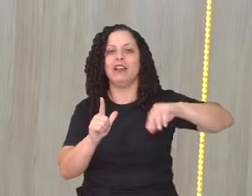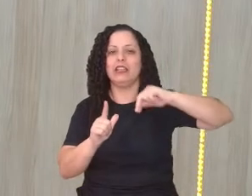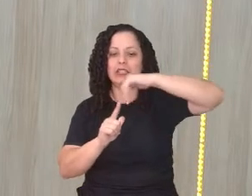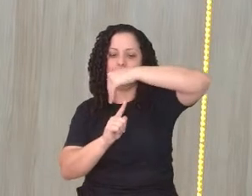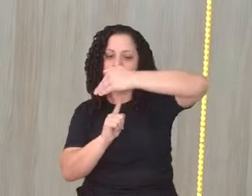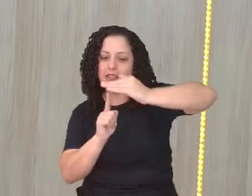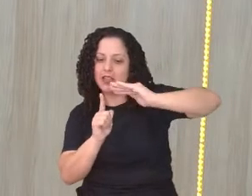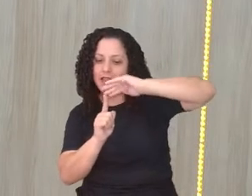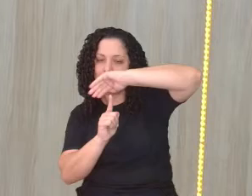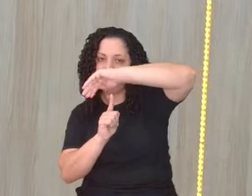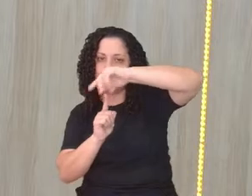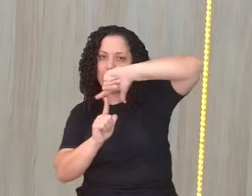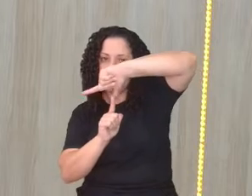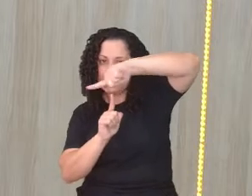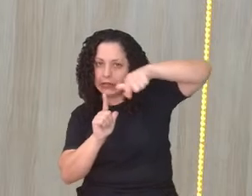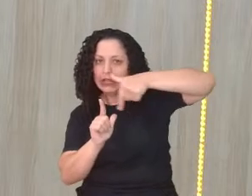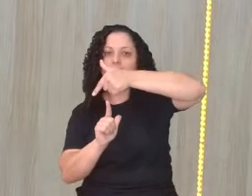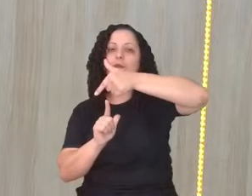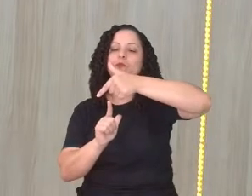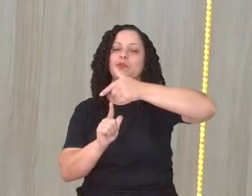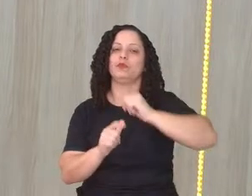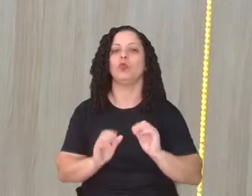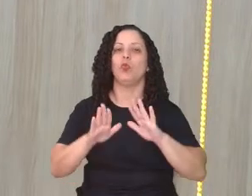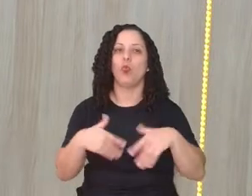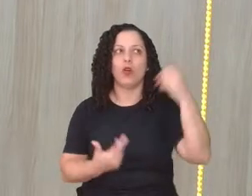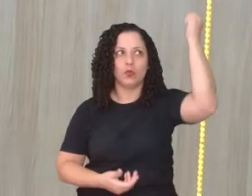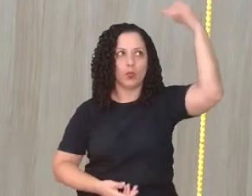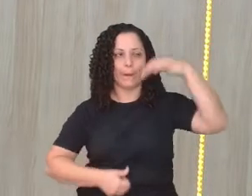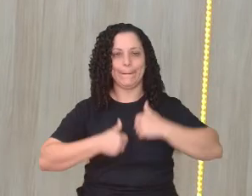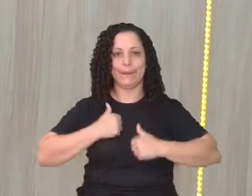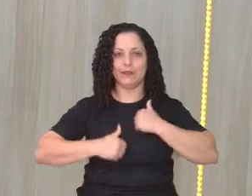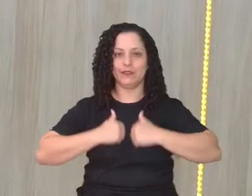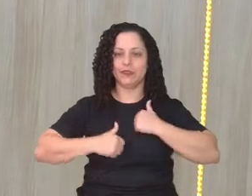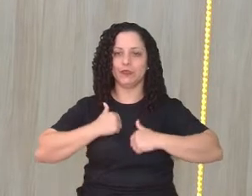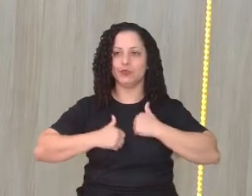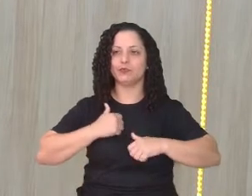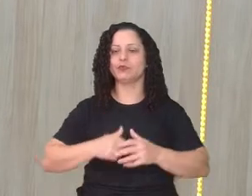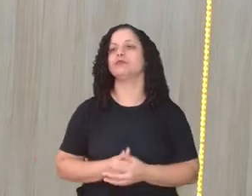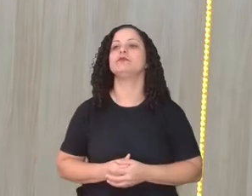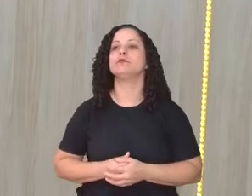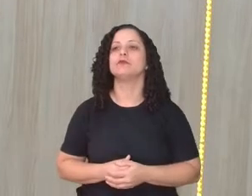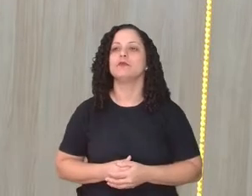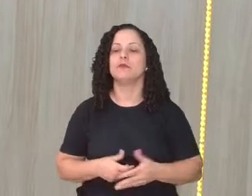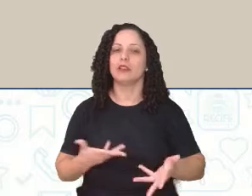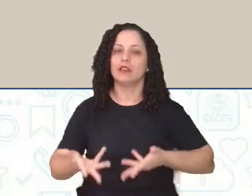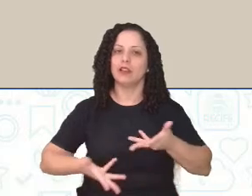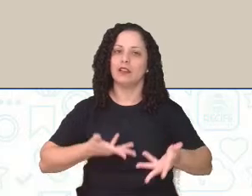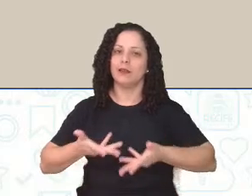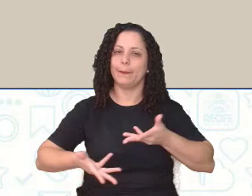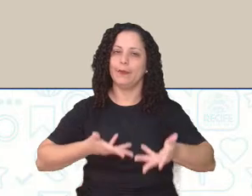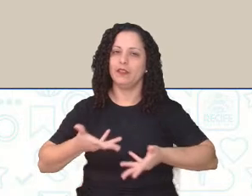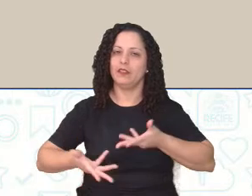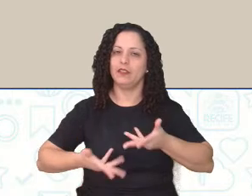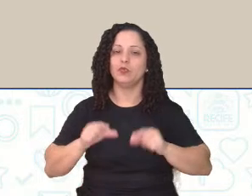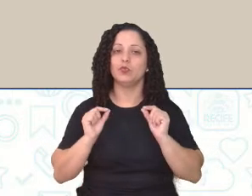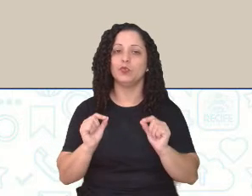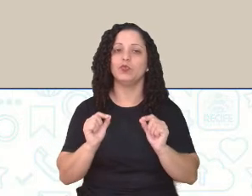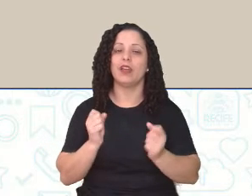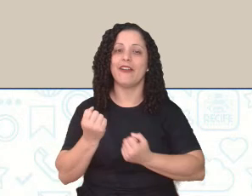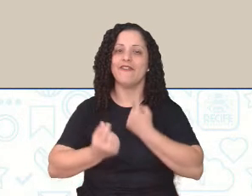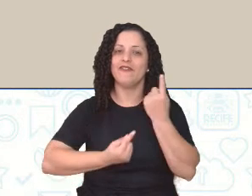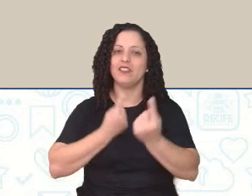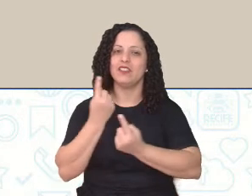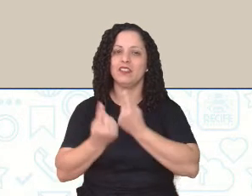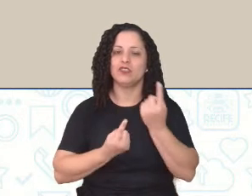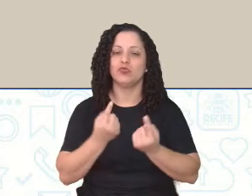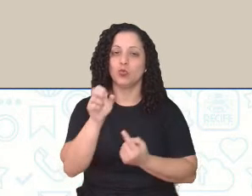limpo no momento que você estiver tomando banho. Aí o tratamento, como eu disse a vocês, olha, às vezes é